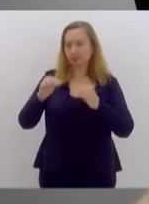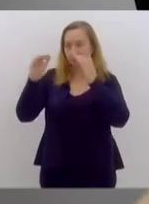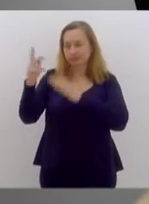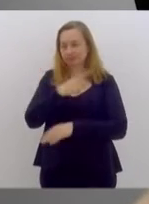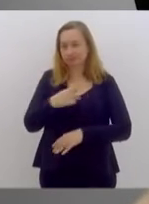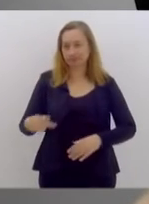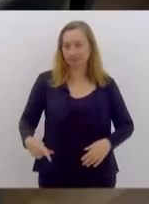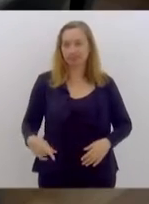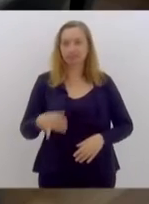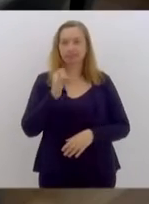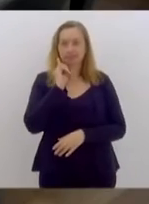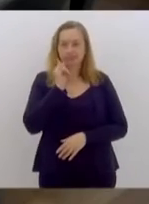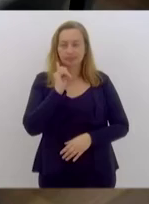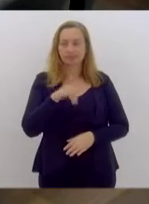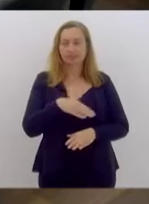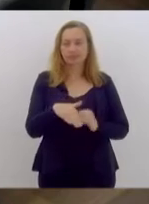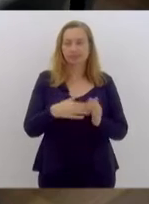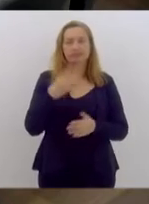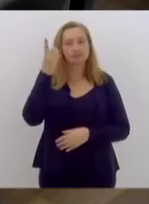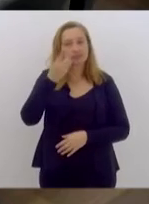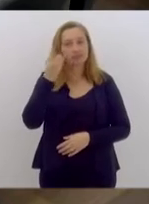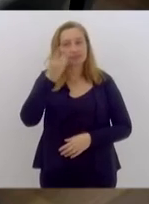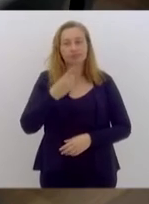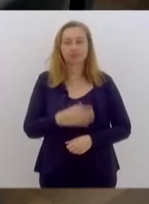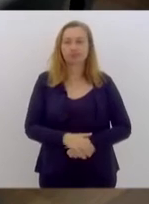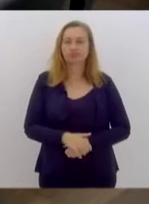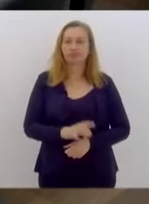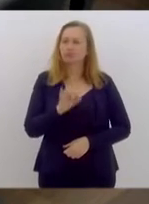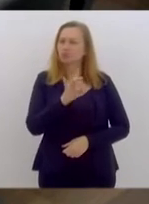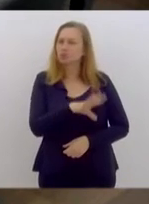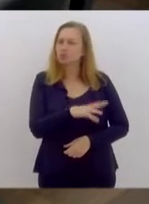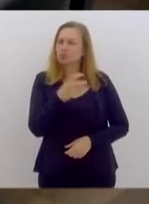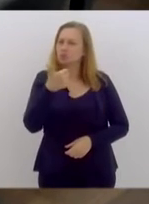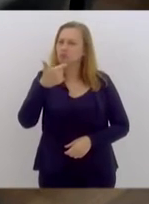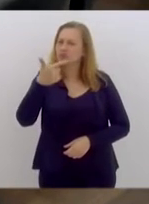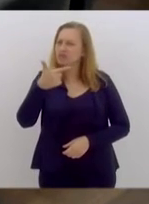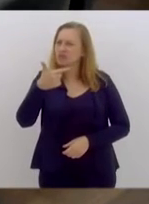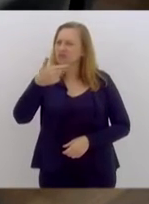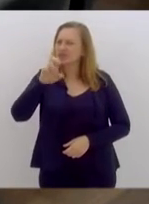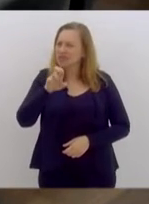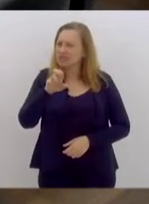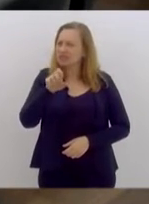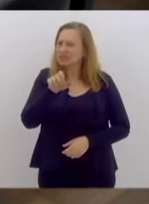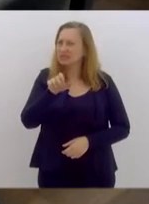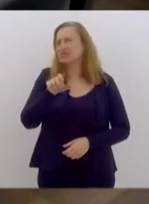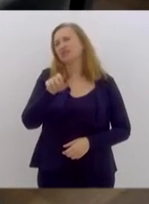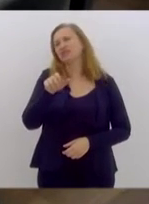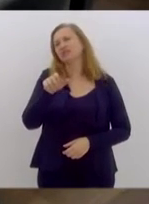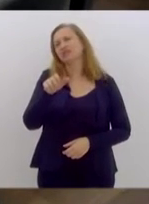relator e os senhores deputados nessa nos últimos 15 dias